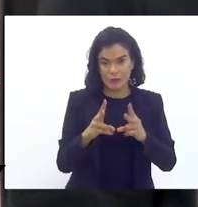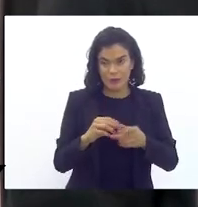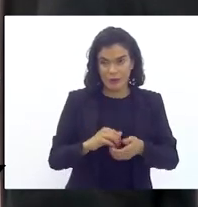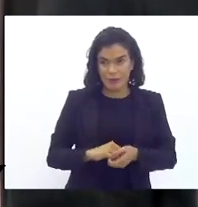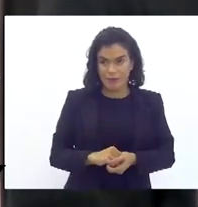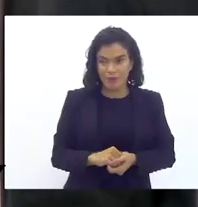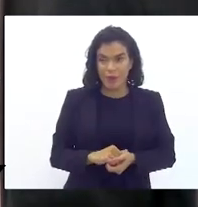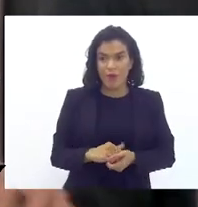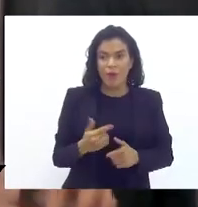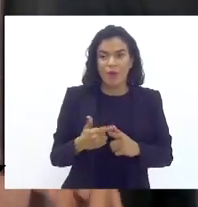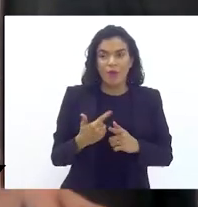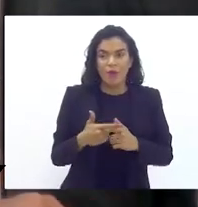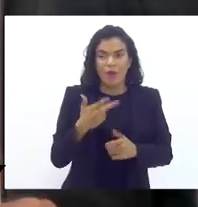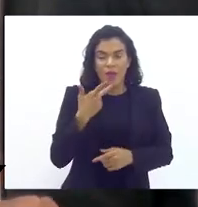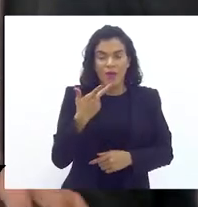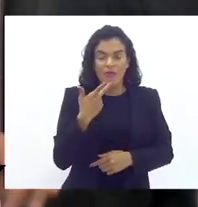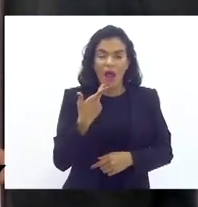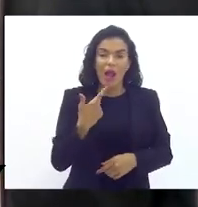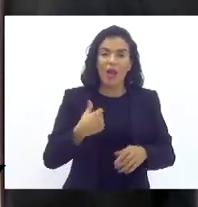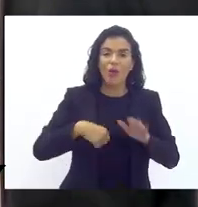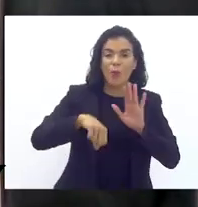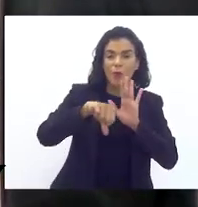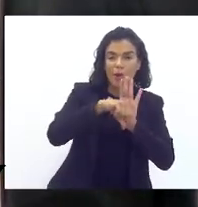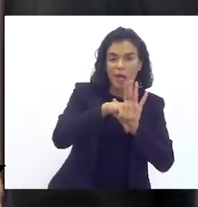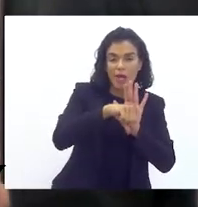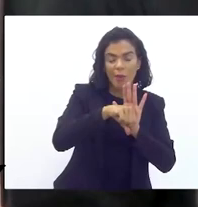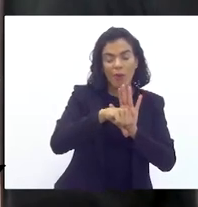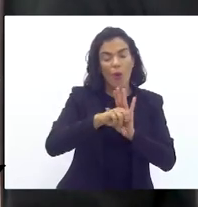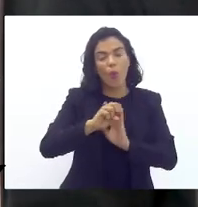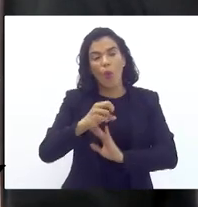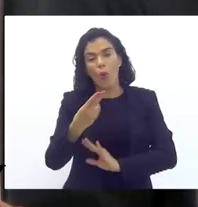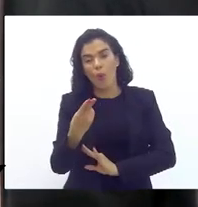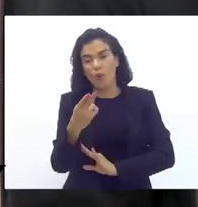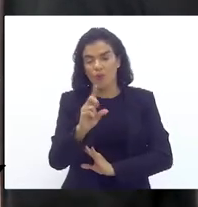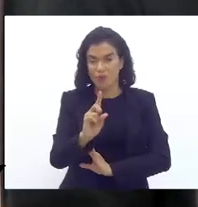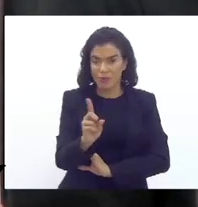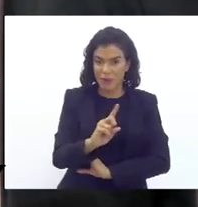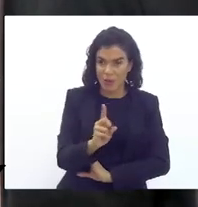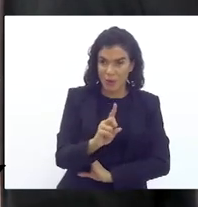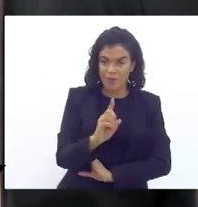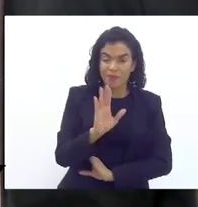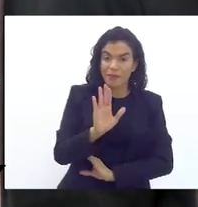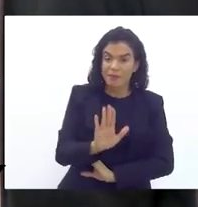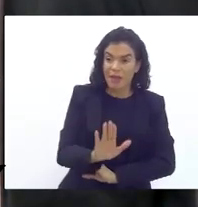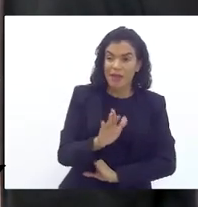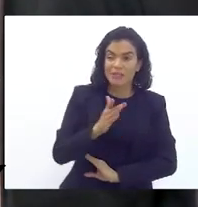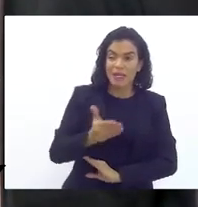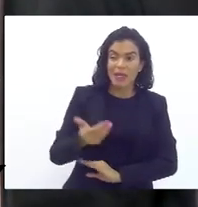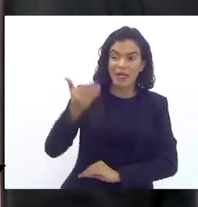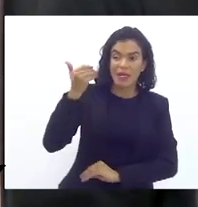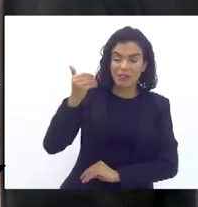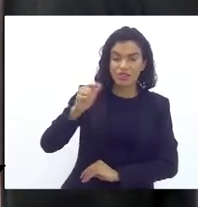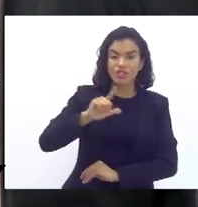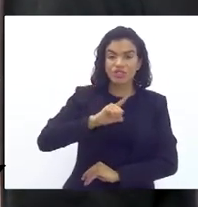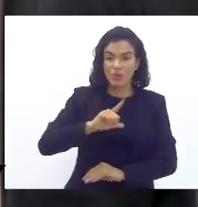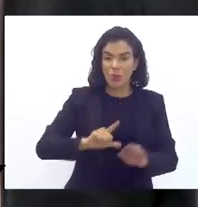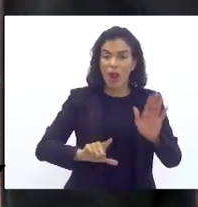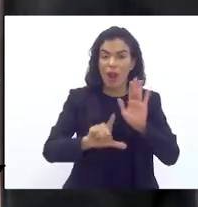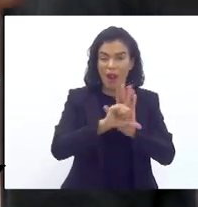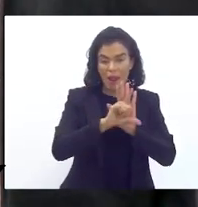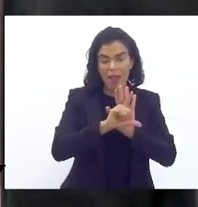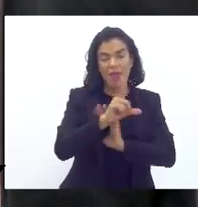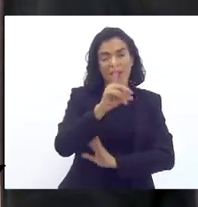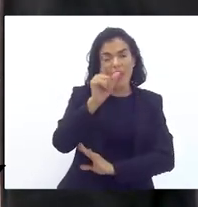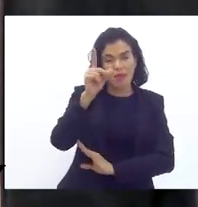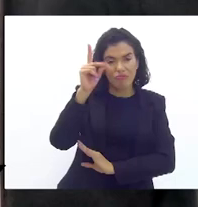né se coloca aqui como ilegalidade ou não fato é que nós tínhamos uma lei que por mais retrógrada